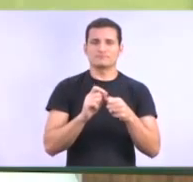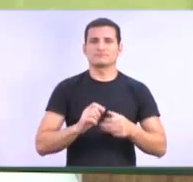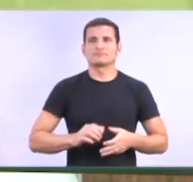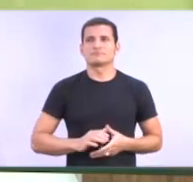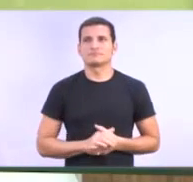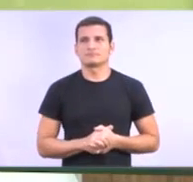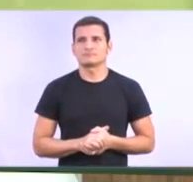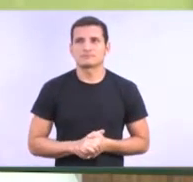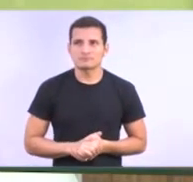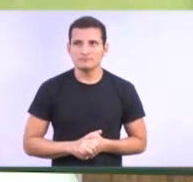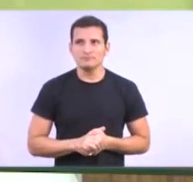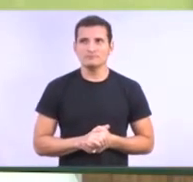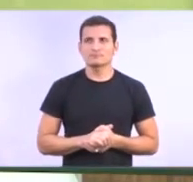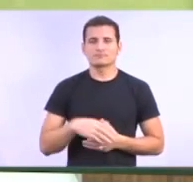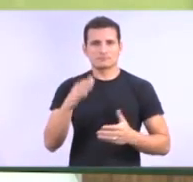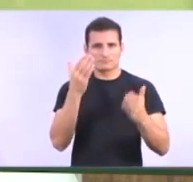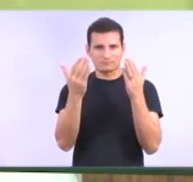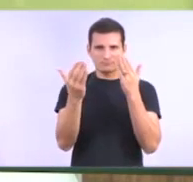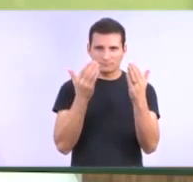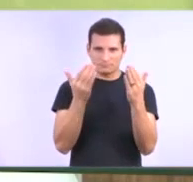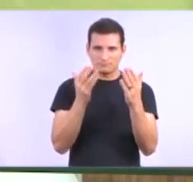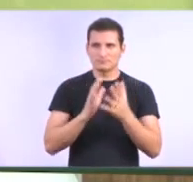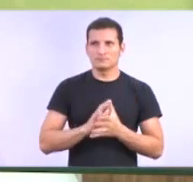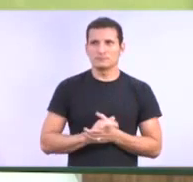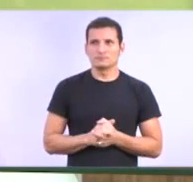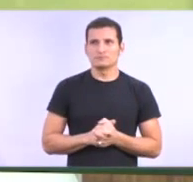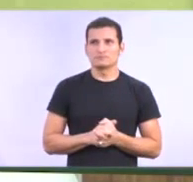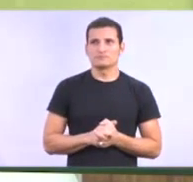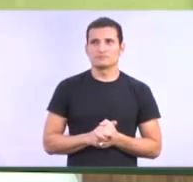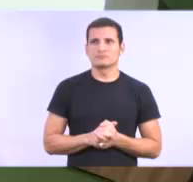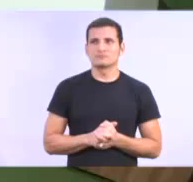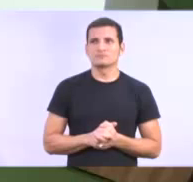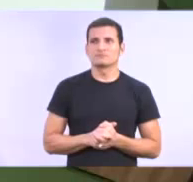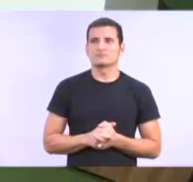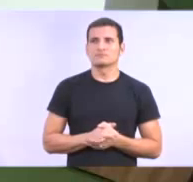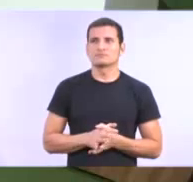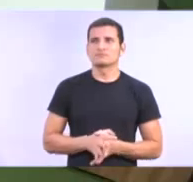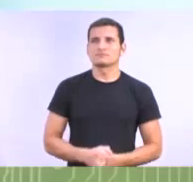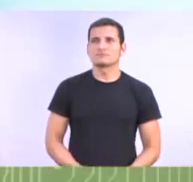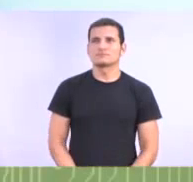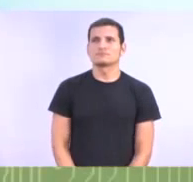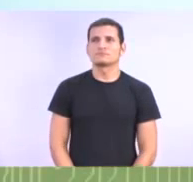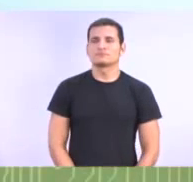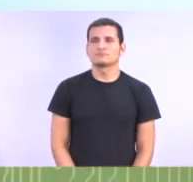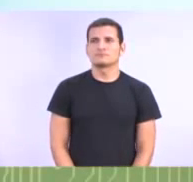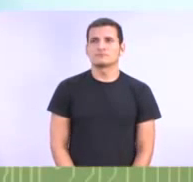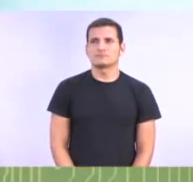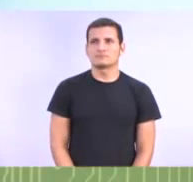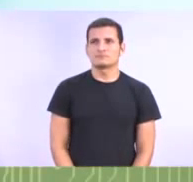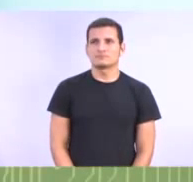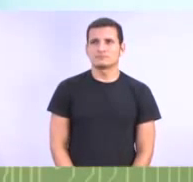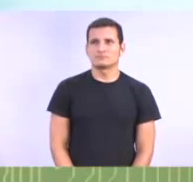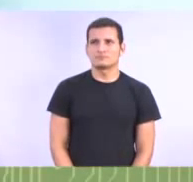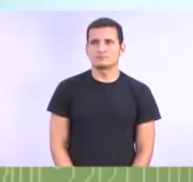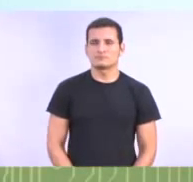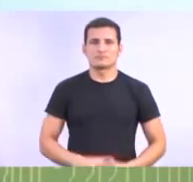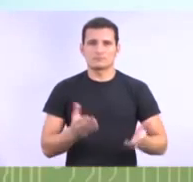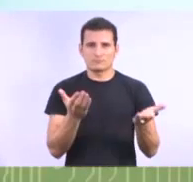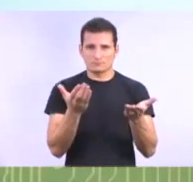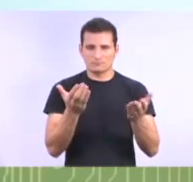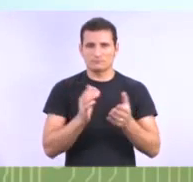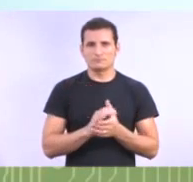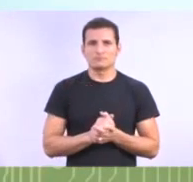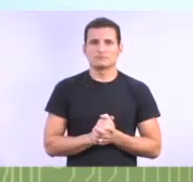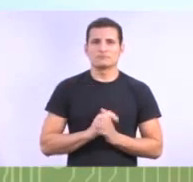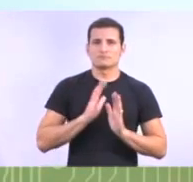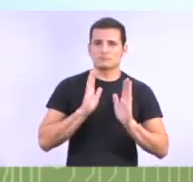Né? Acho que ficou bem claro, né? Perfeito, professor. Obrigado. Vamos lá. Bom, então, conhecendo agora o que